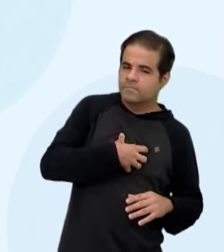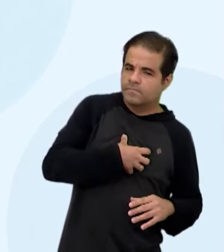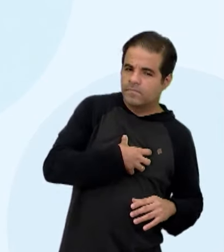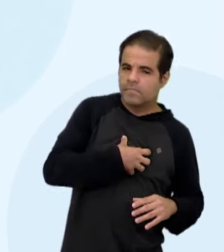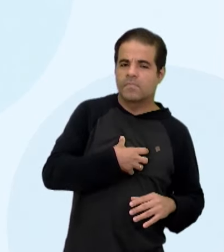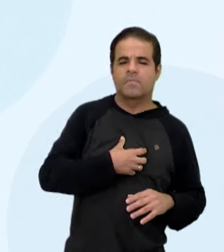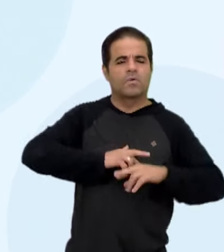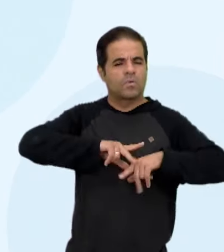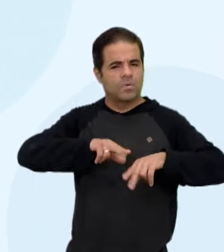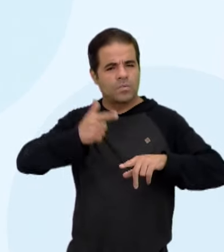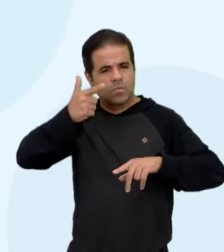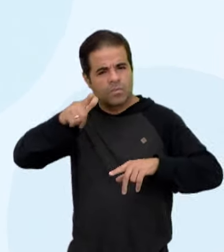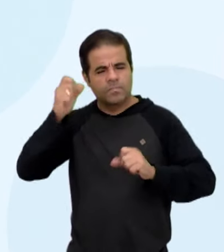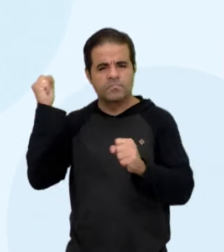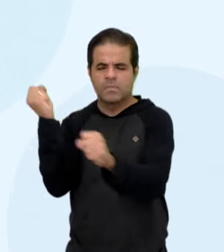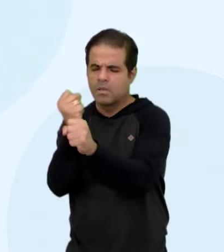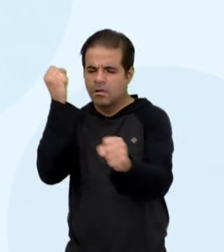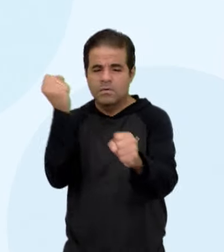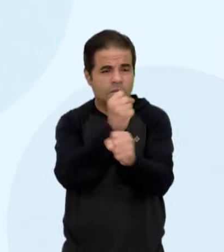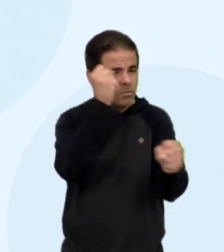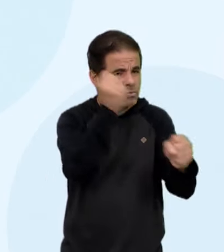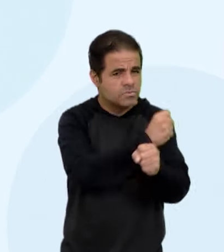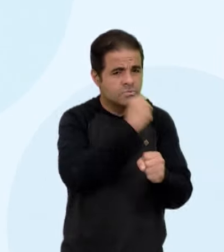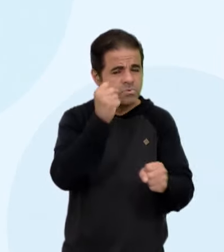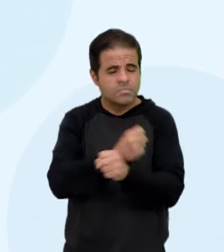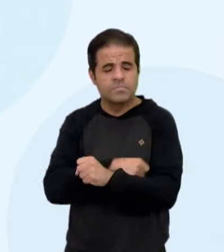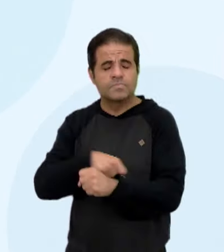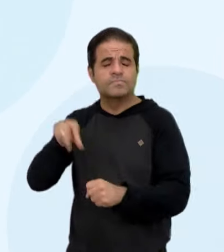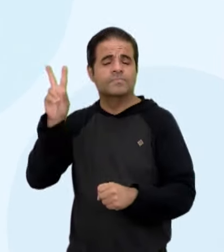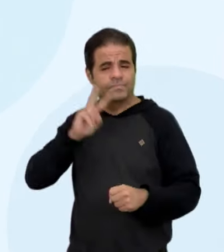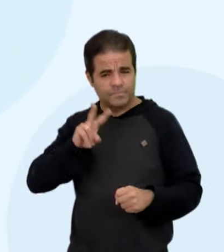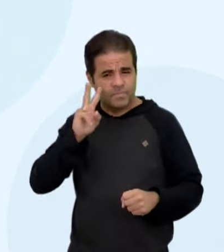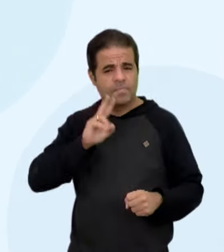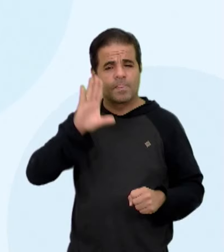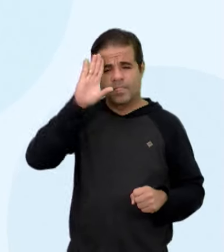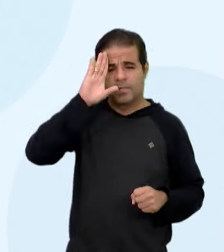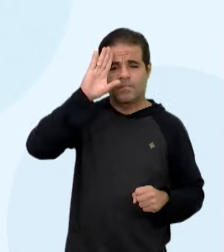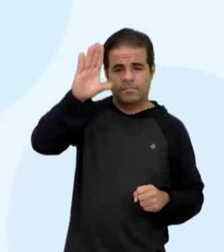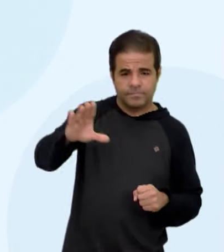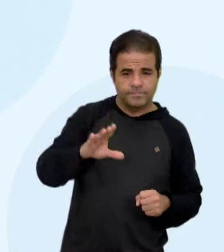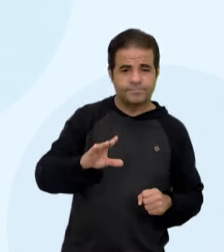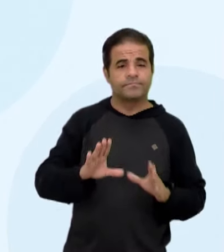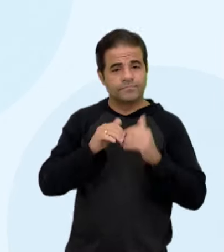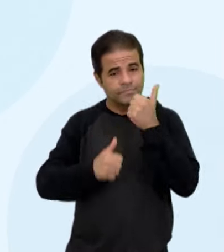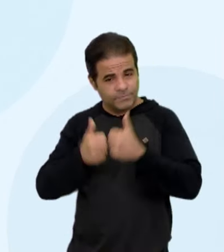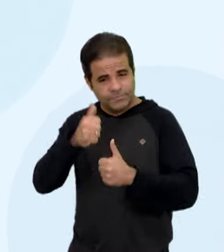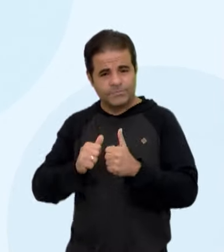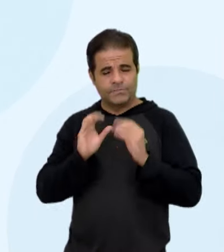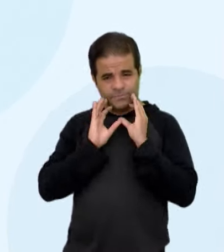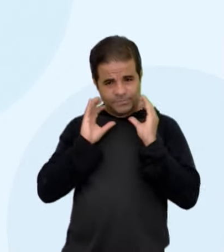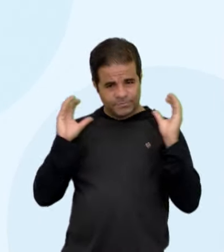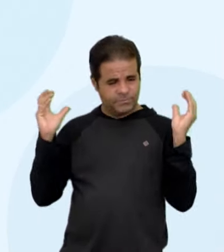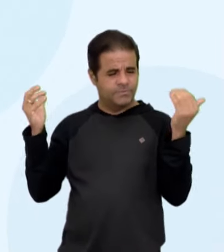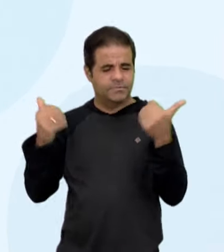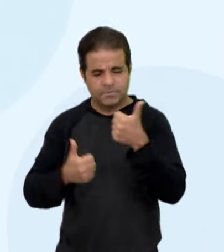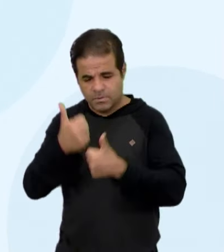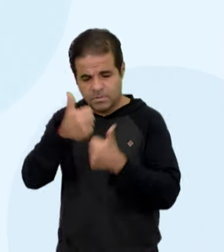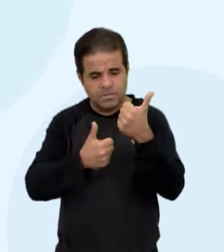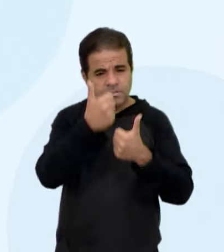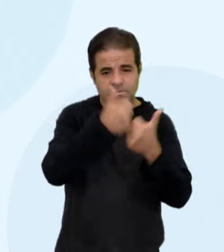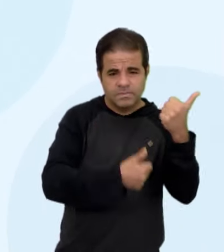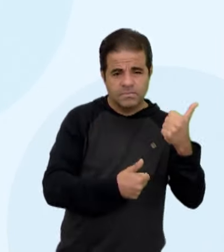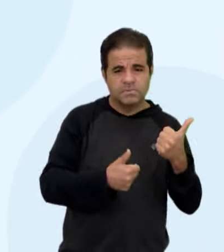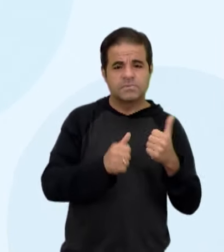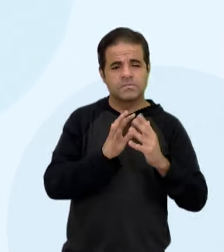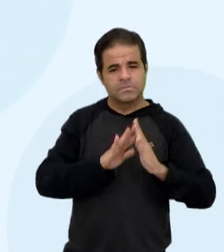para diversas outras construções na história, principalmente os estádios de futebol, né, e